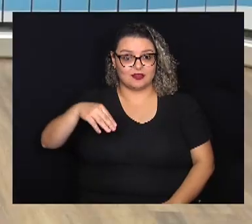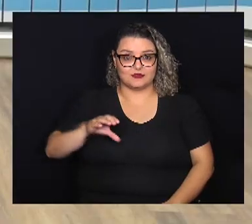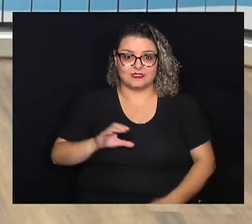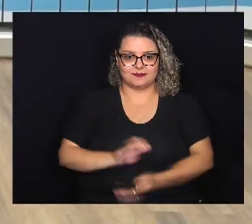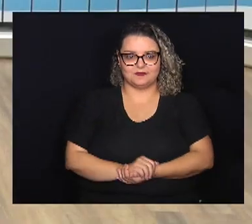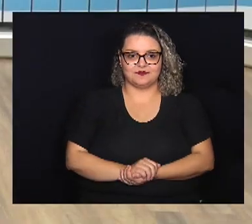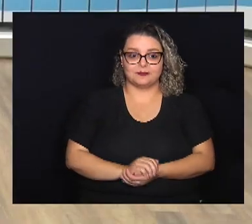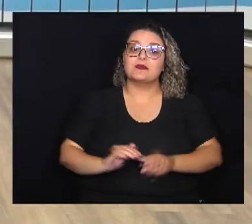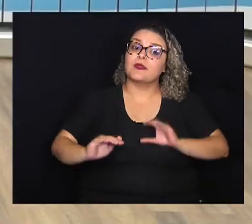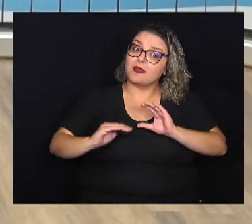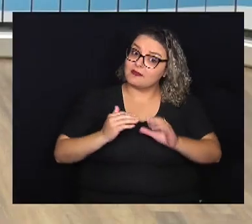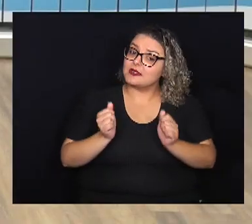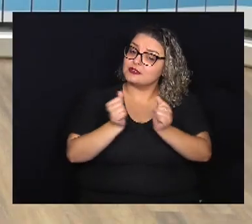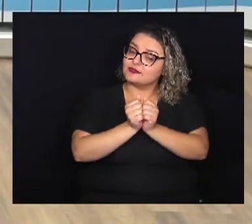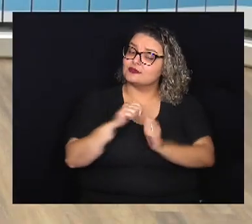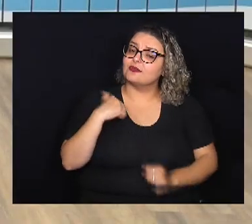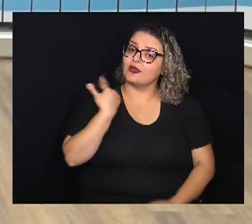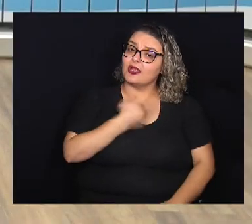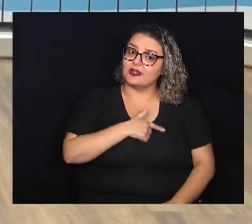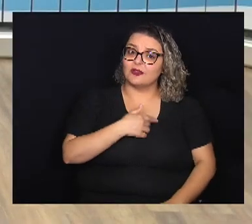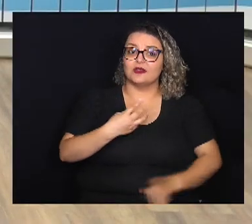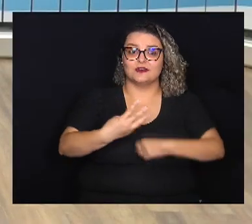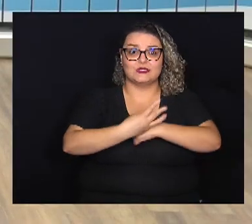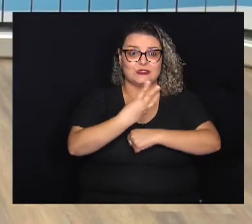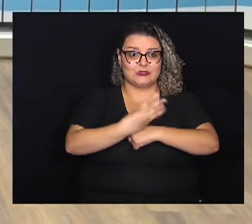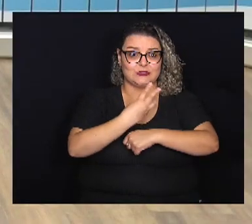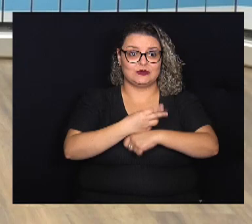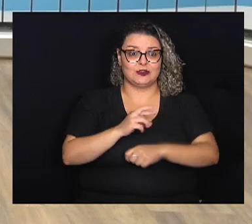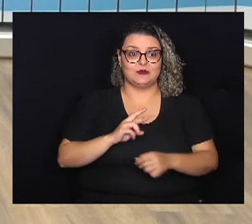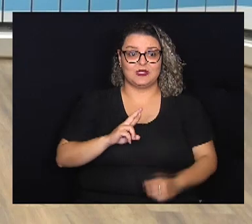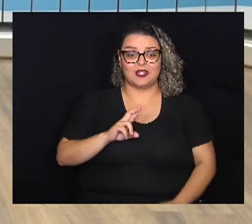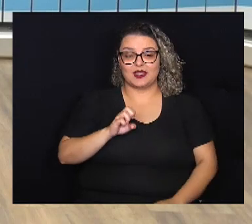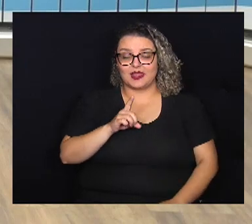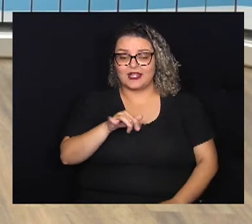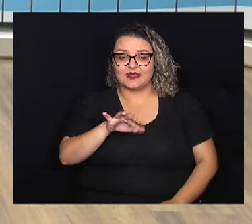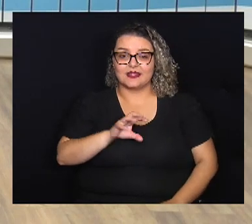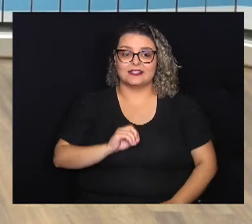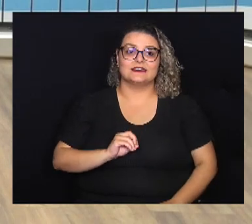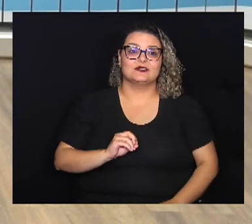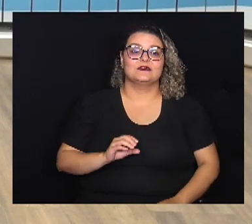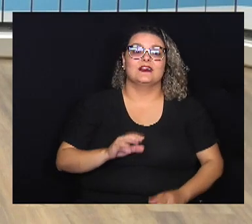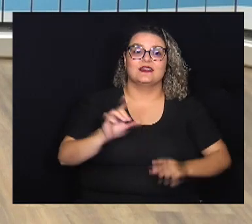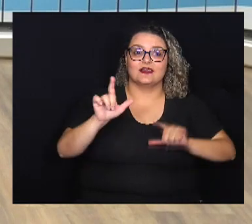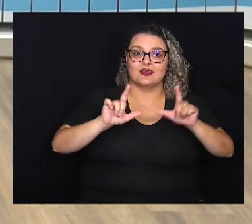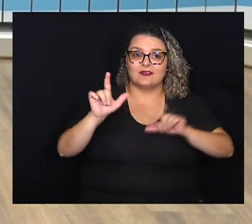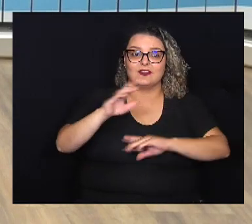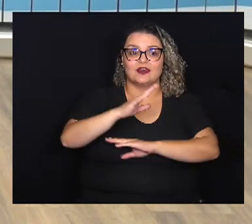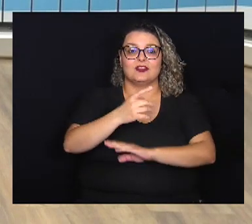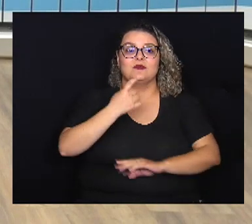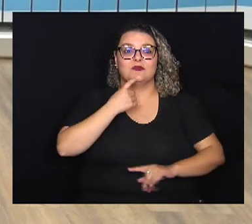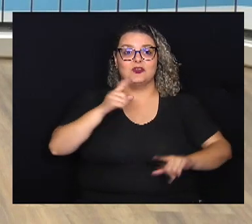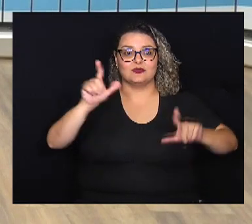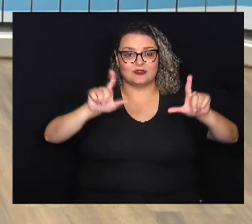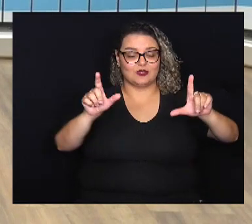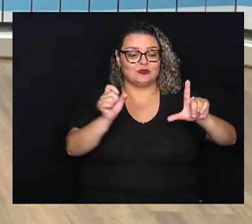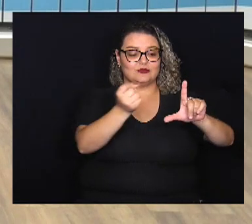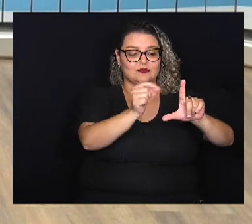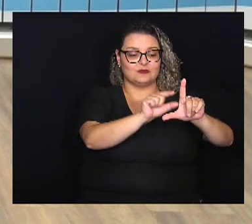Participe com a gente, envia o seu WhatsApp para a redação da TV Câmara Campinas, o número aparece aí no seu vídeo, 19